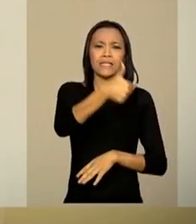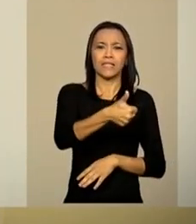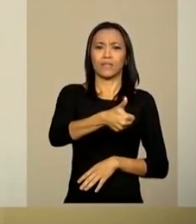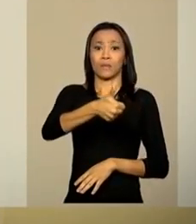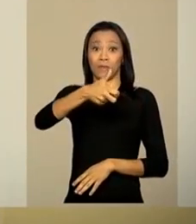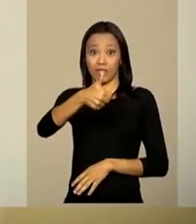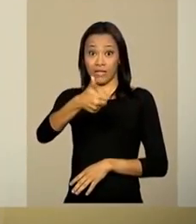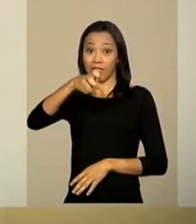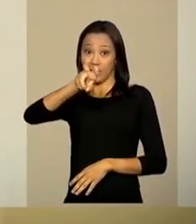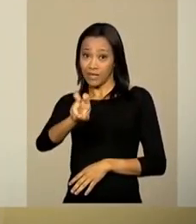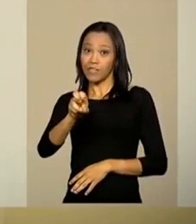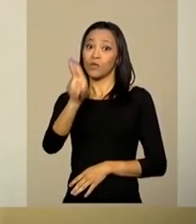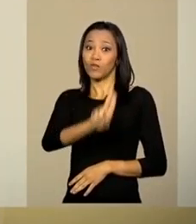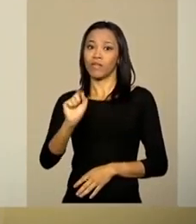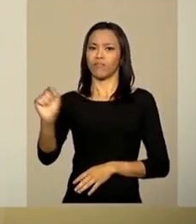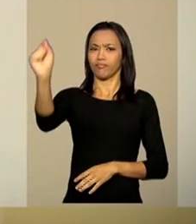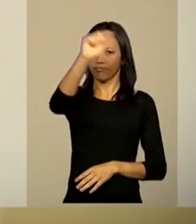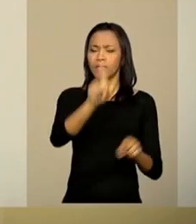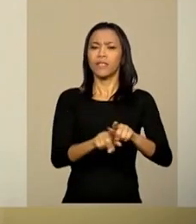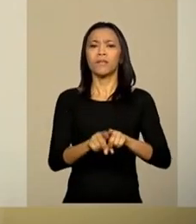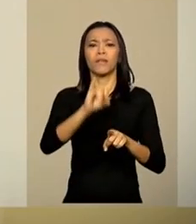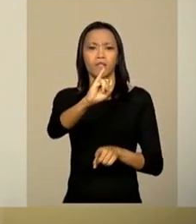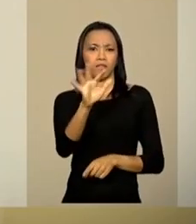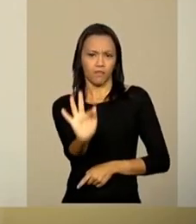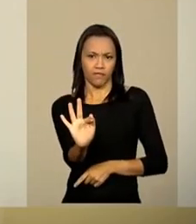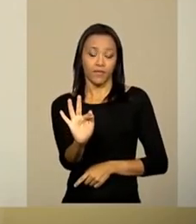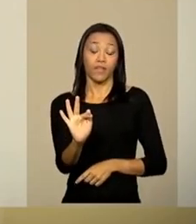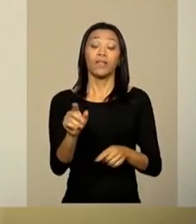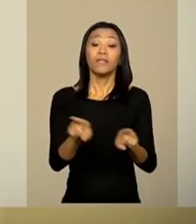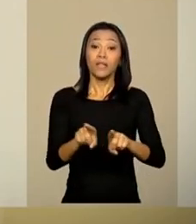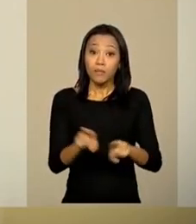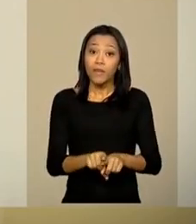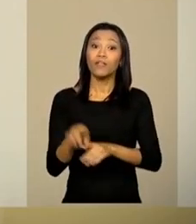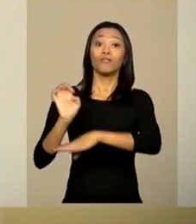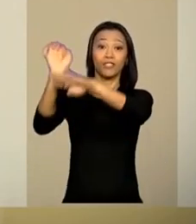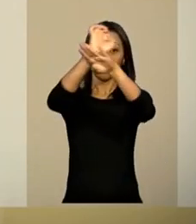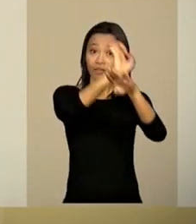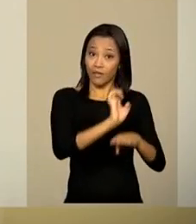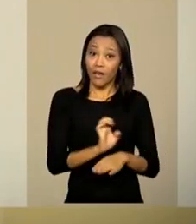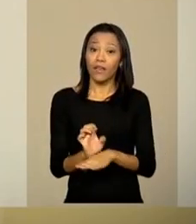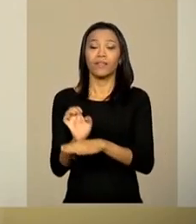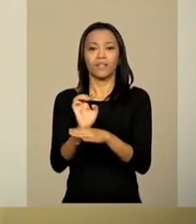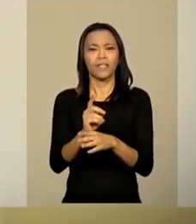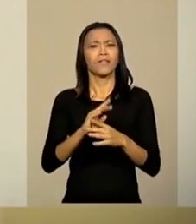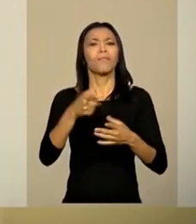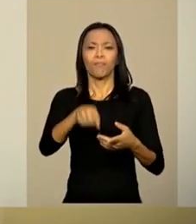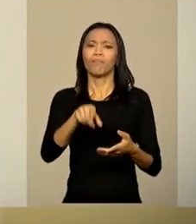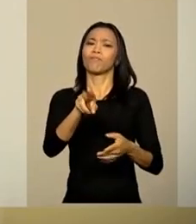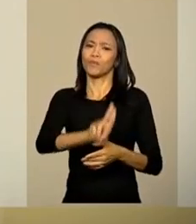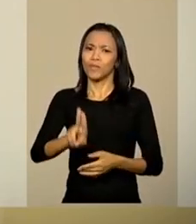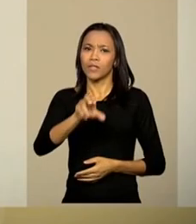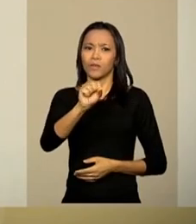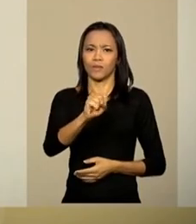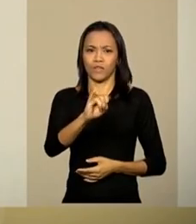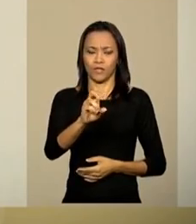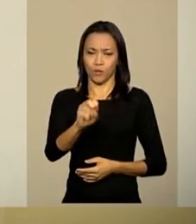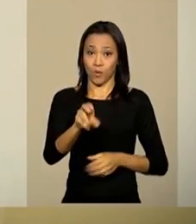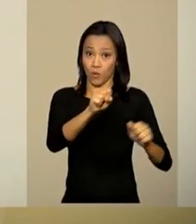universidades públicas e institutos federais e nos estaduais de educação pelo CISU. No ano